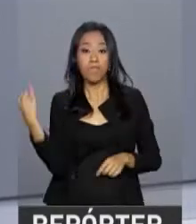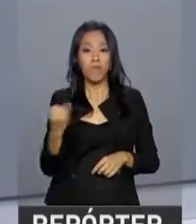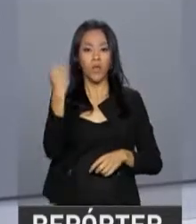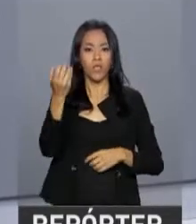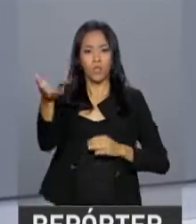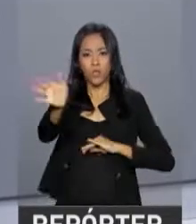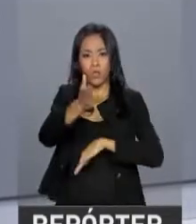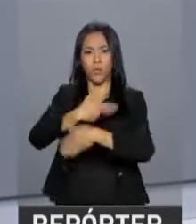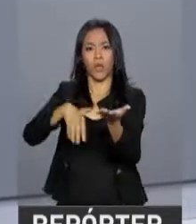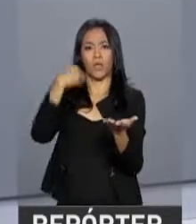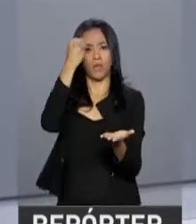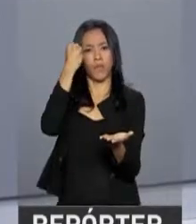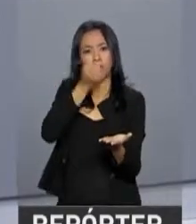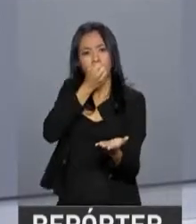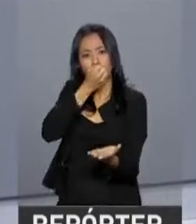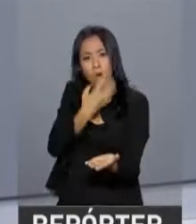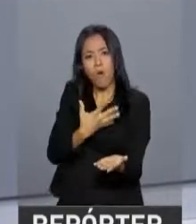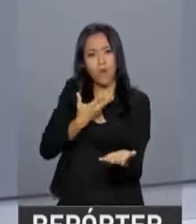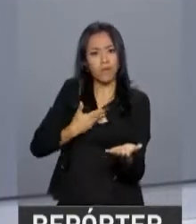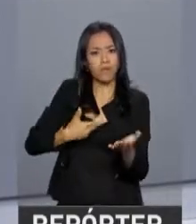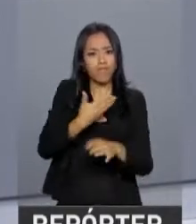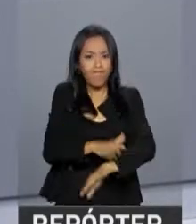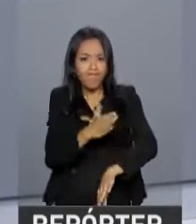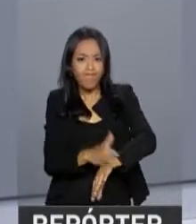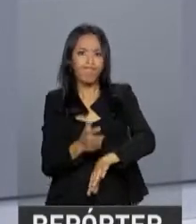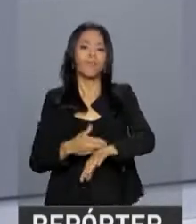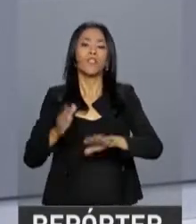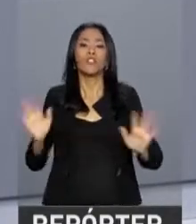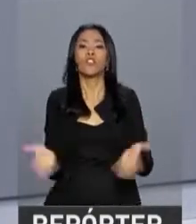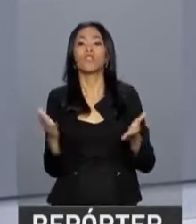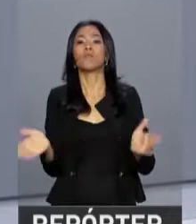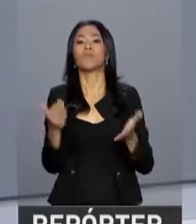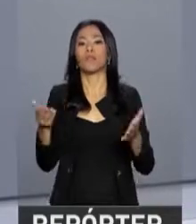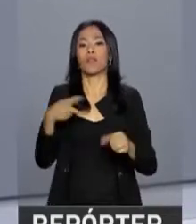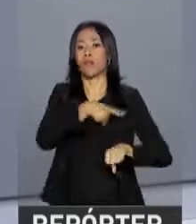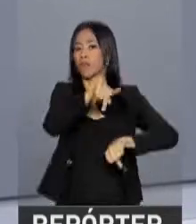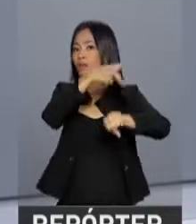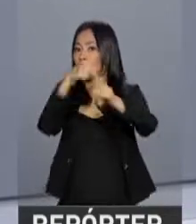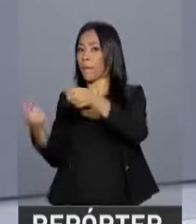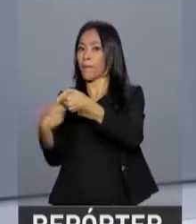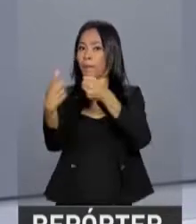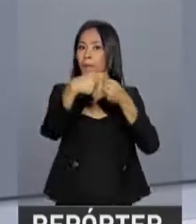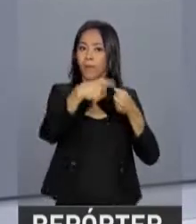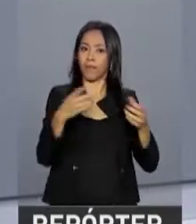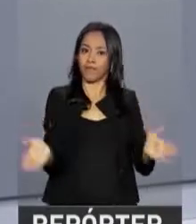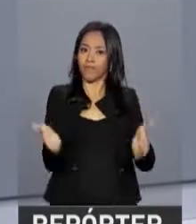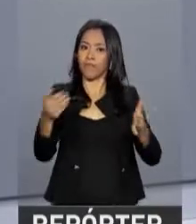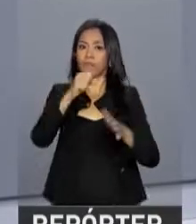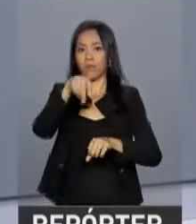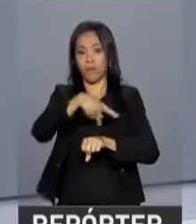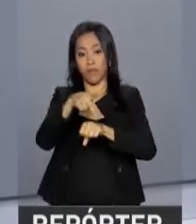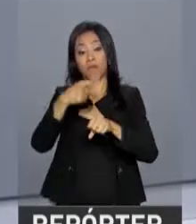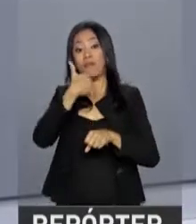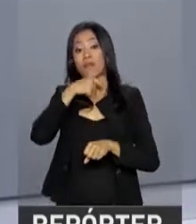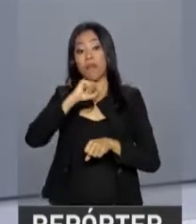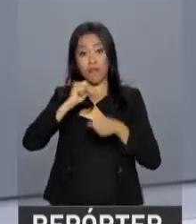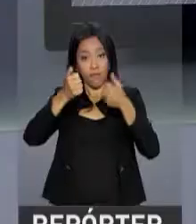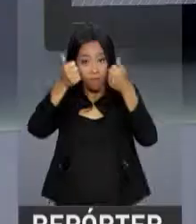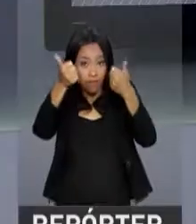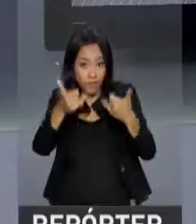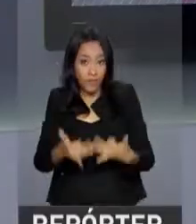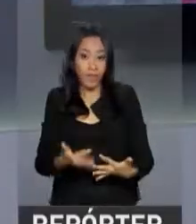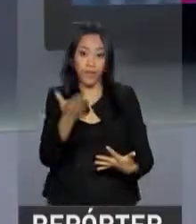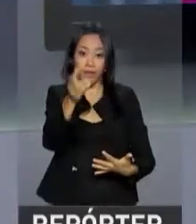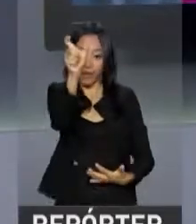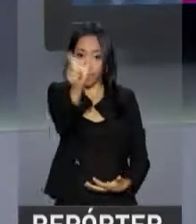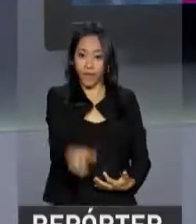experiências, compartilhar boas práticas e estimular parcerias entre os países. Quem traz mais informações para a gente ao vivo é a repórter